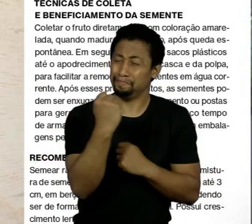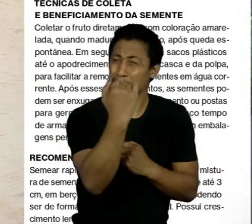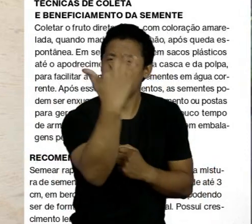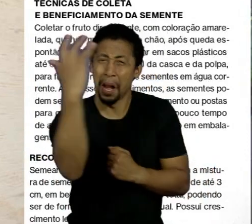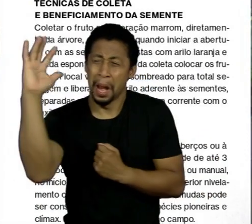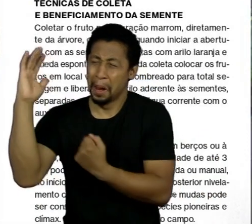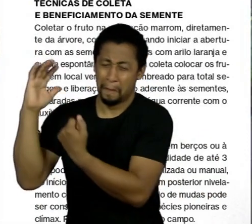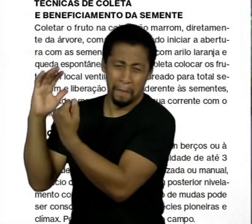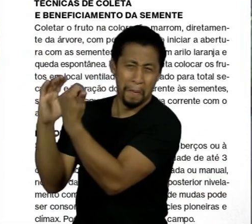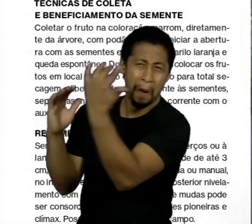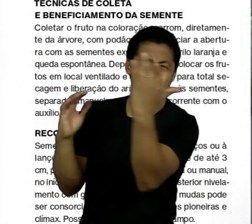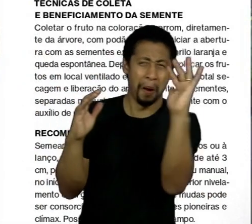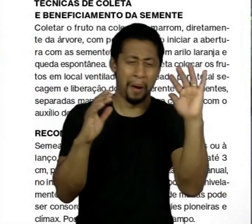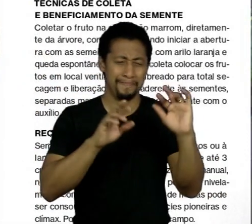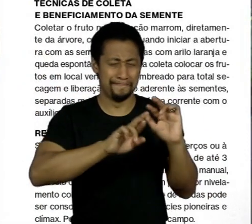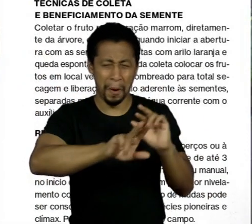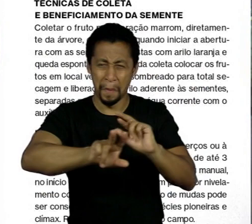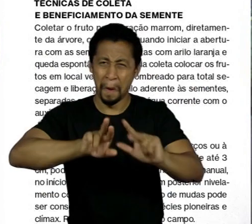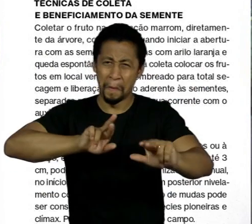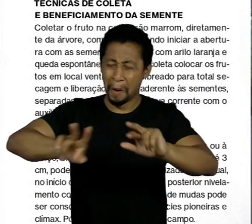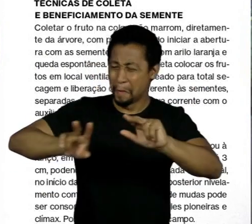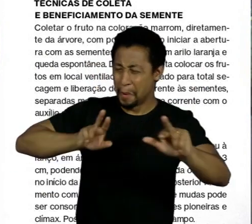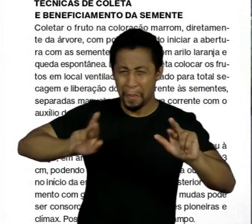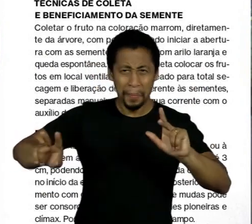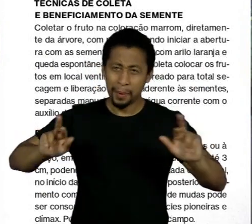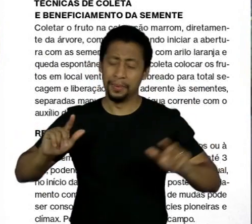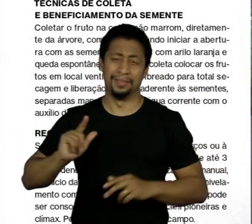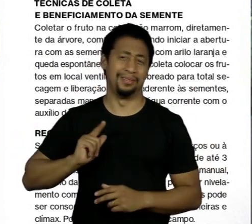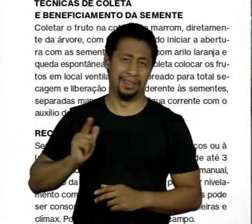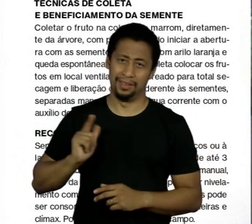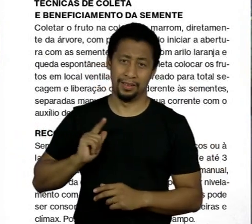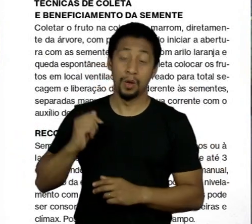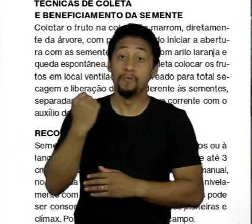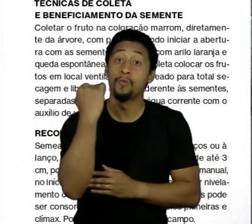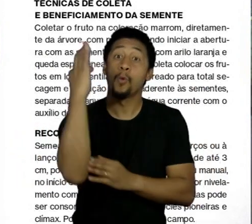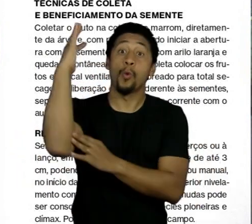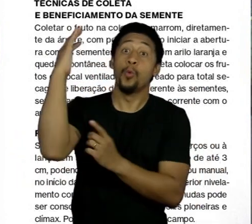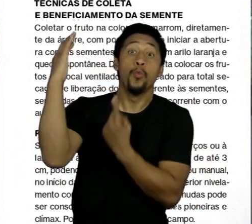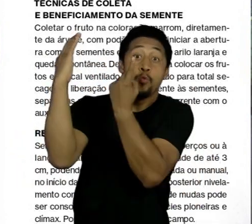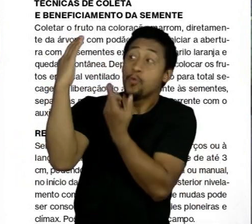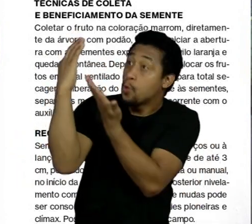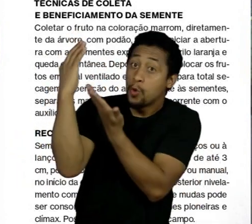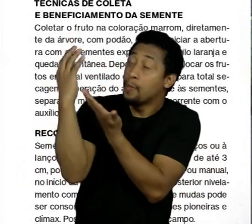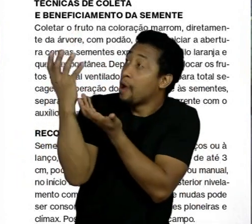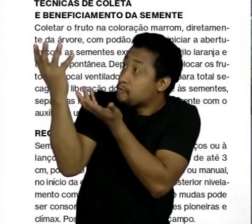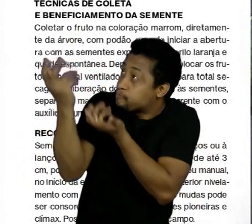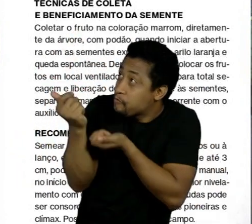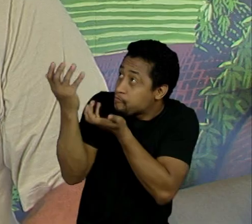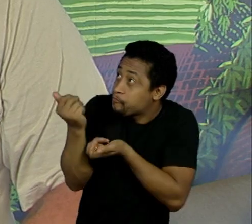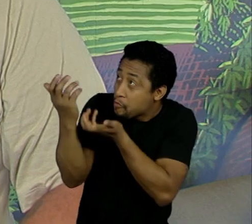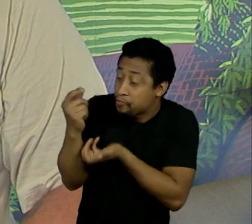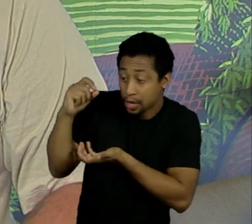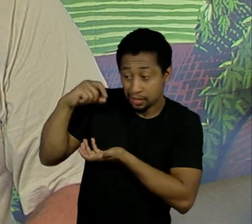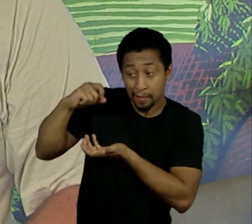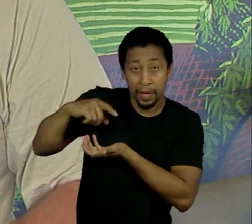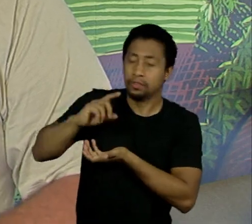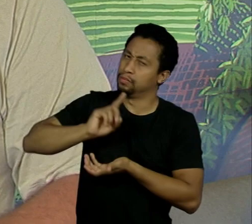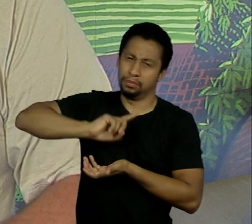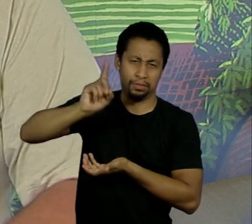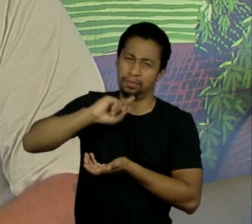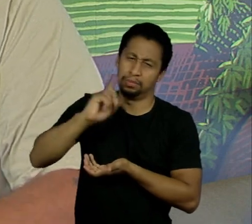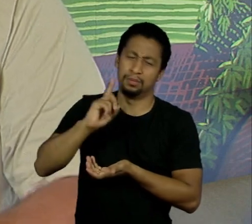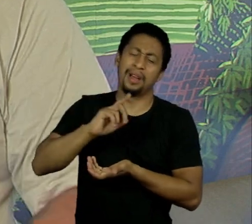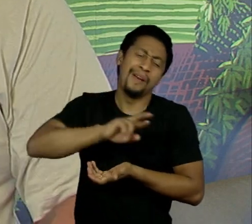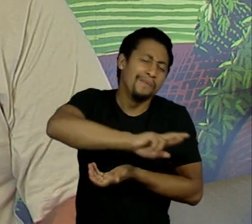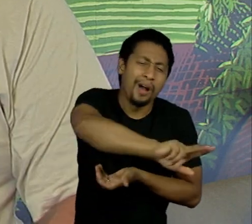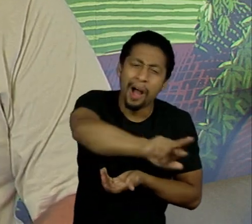não coleta só numa árvore, coleta numa determinada região de várias árvores. Isso não prejudica, né,